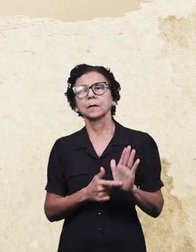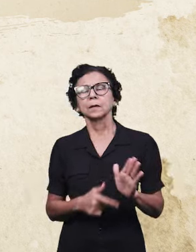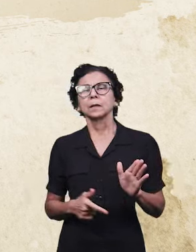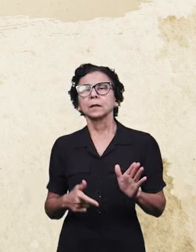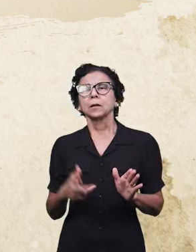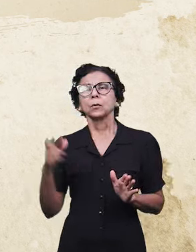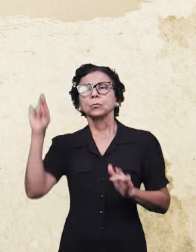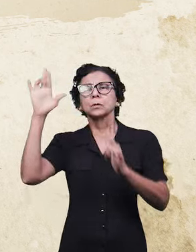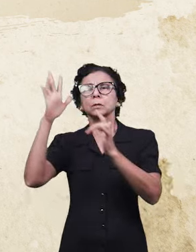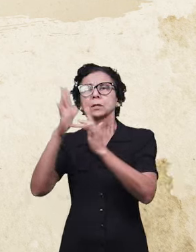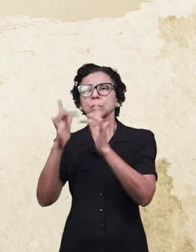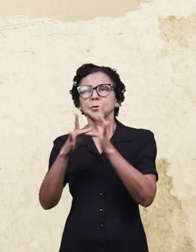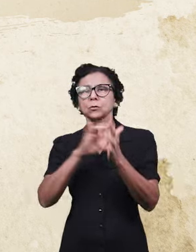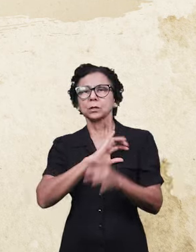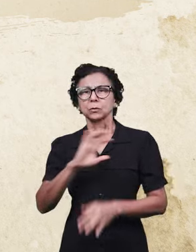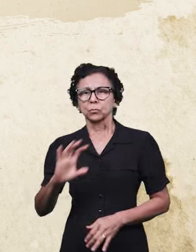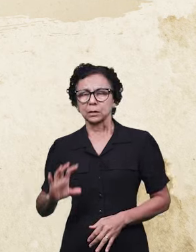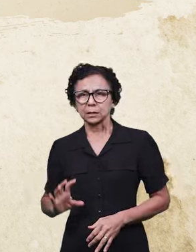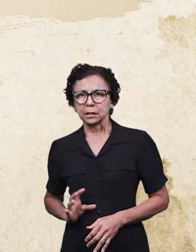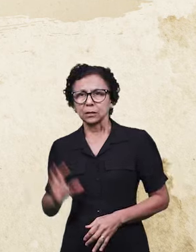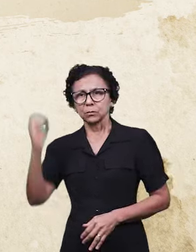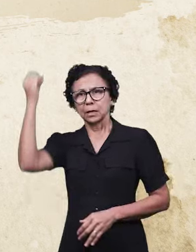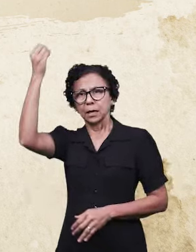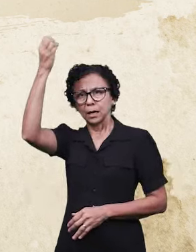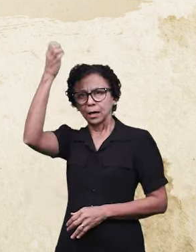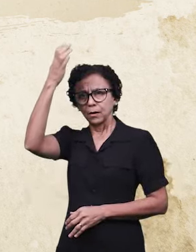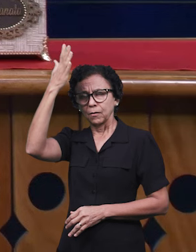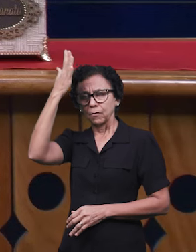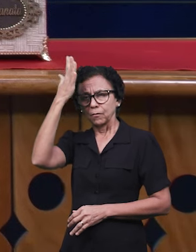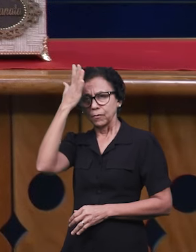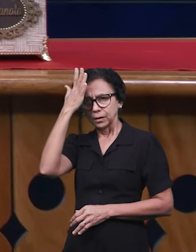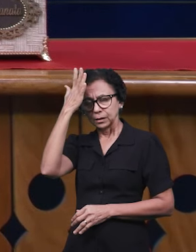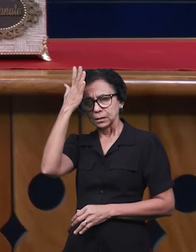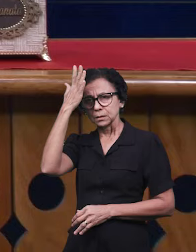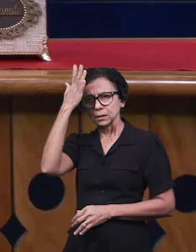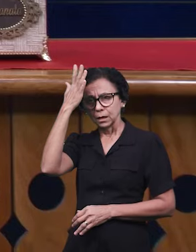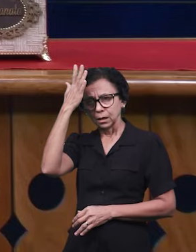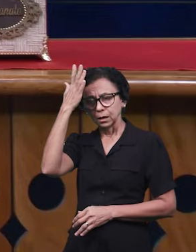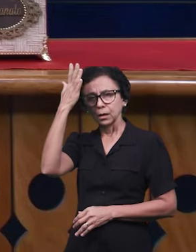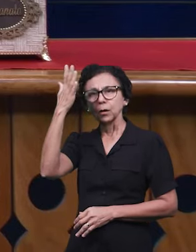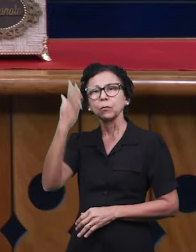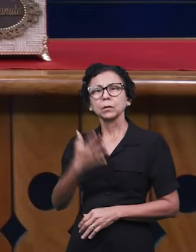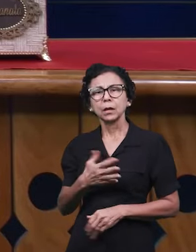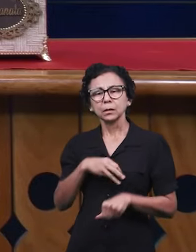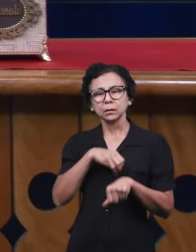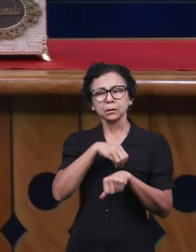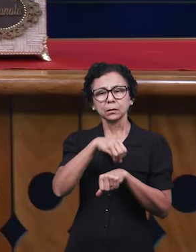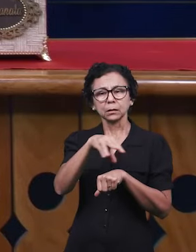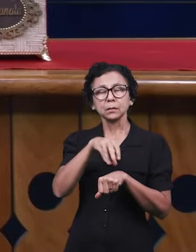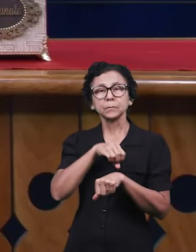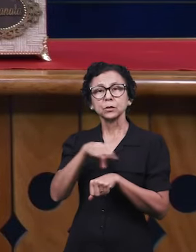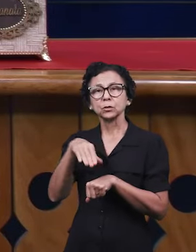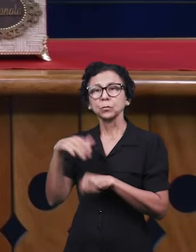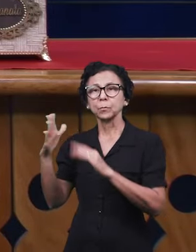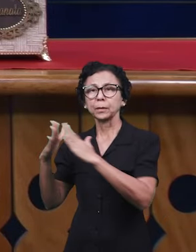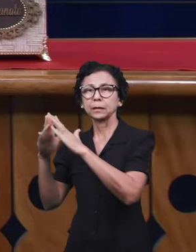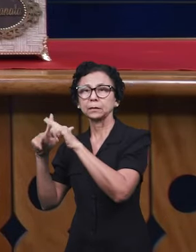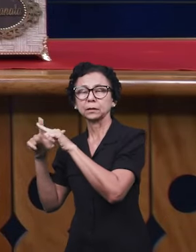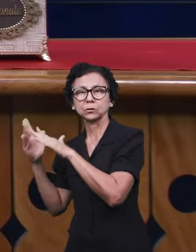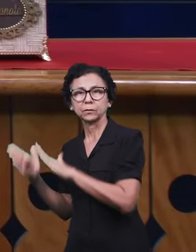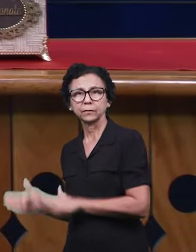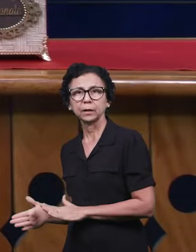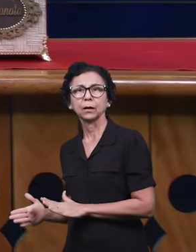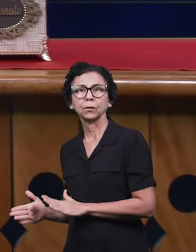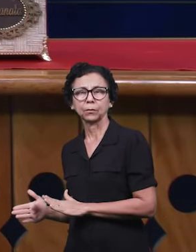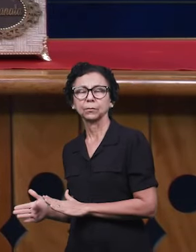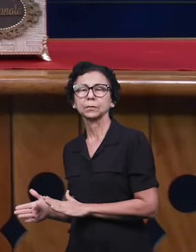Deus deu aos seus servos. Então, é a revelação de Jesus dada aos seus servos, a